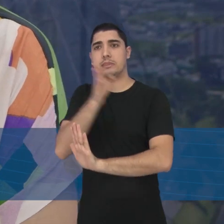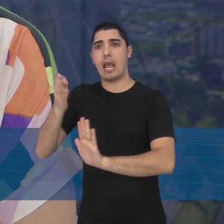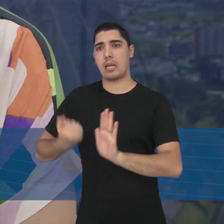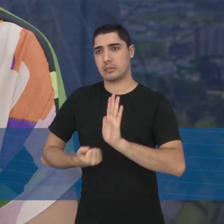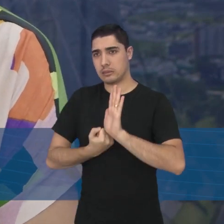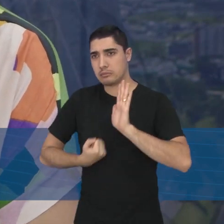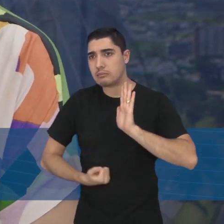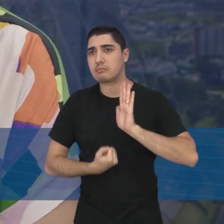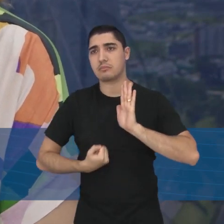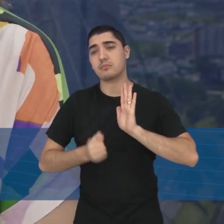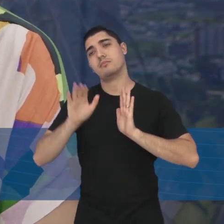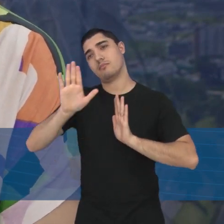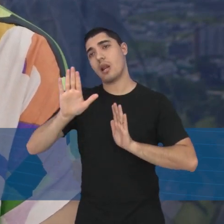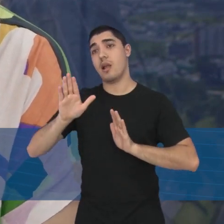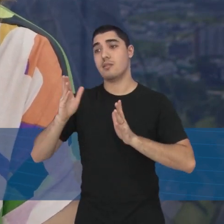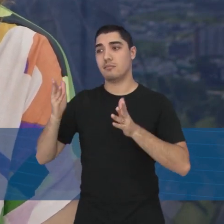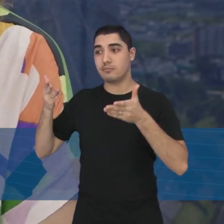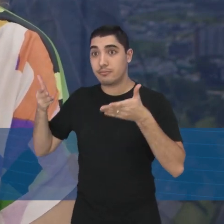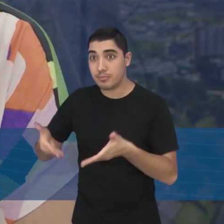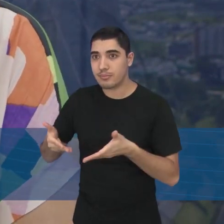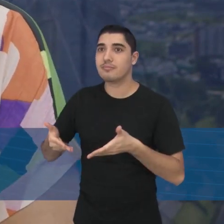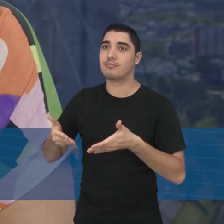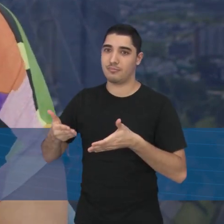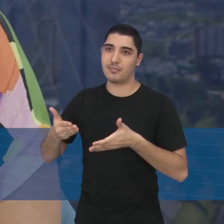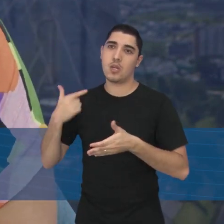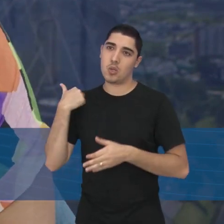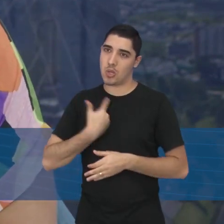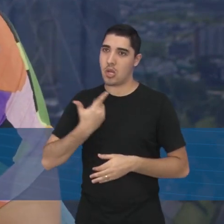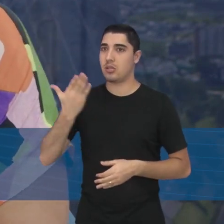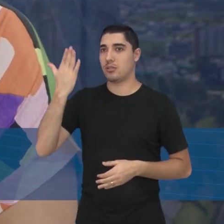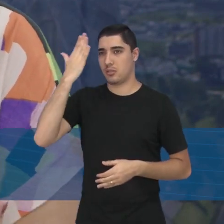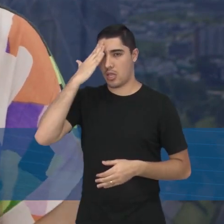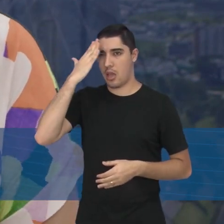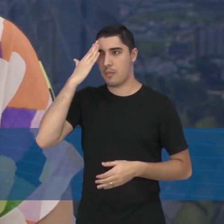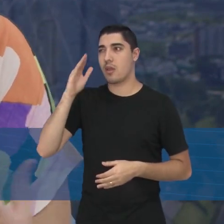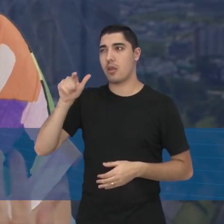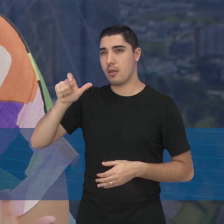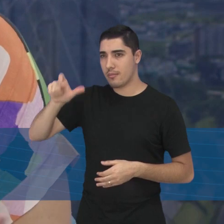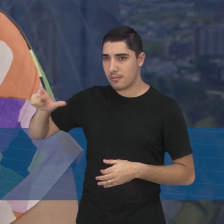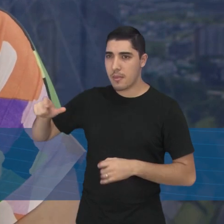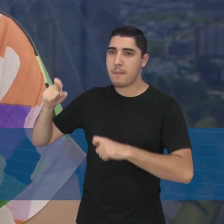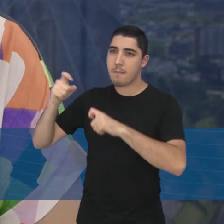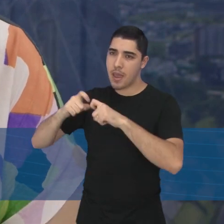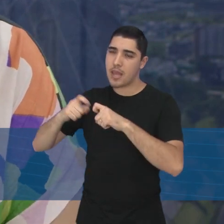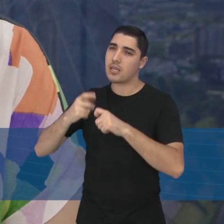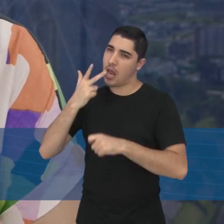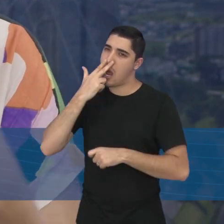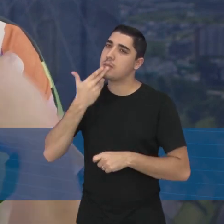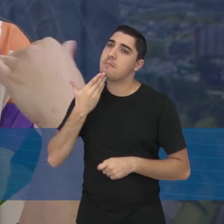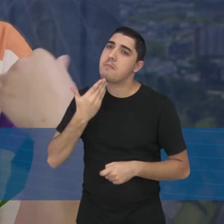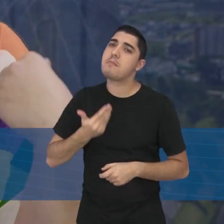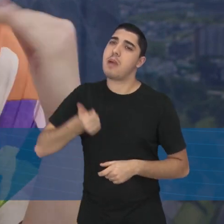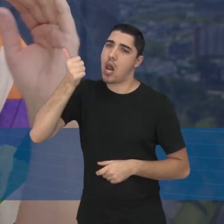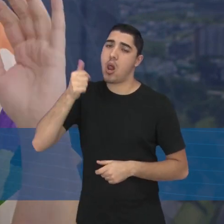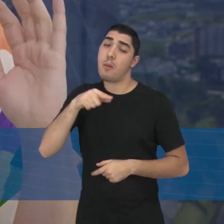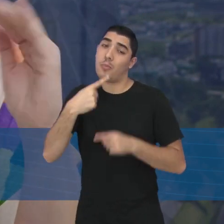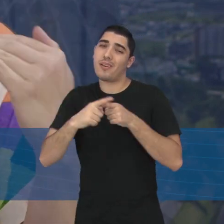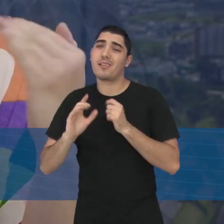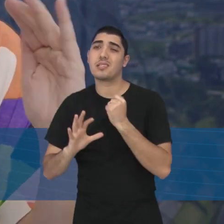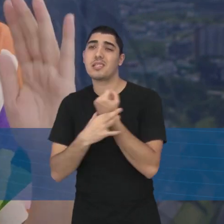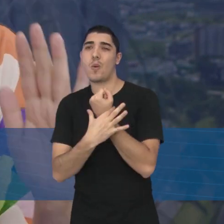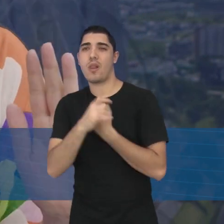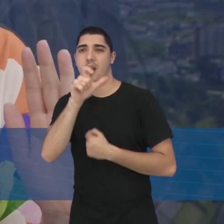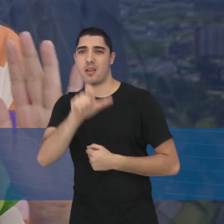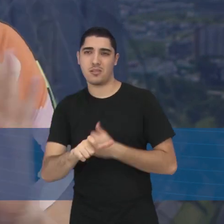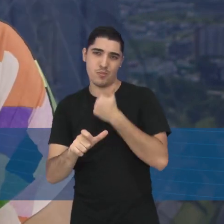na prática, a gente sabe que é comum, muitos médicos preferem, por uma segurança, por uma tranquilidade da mulher,